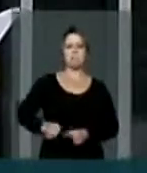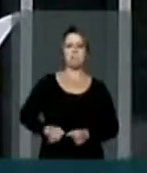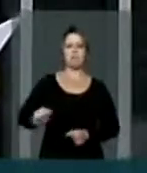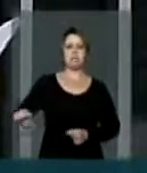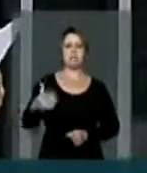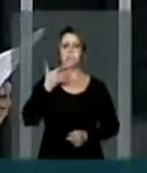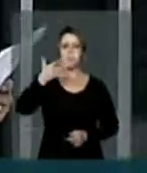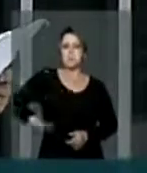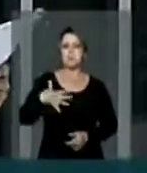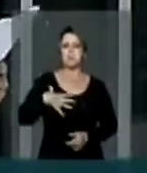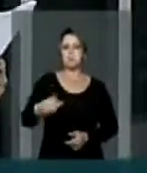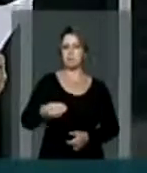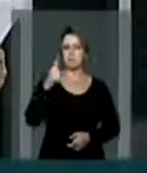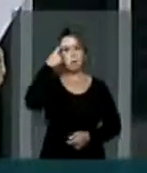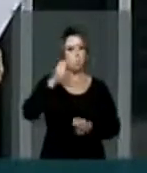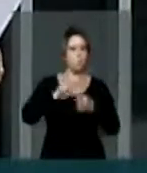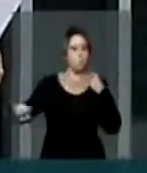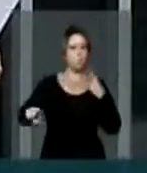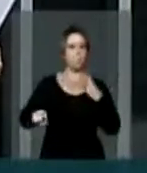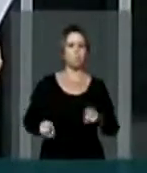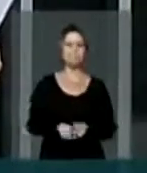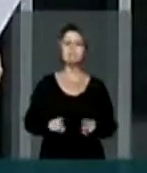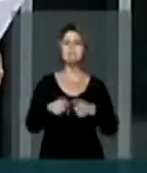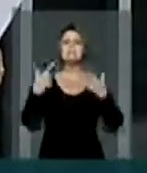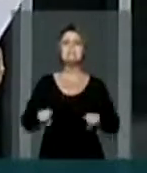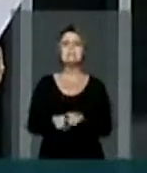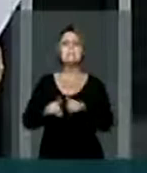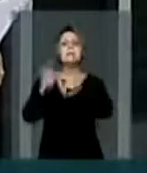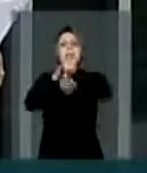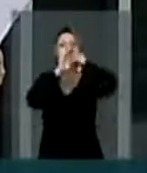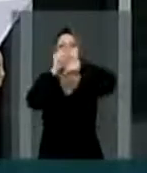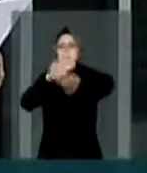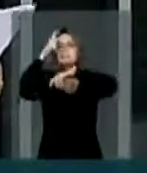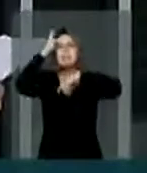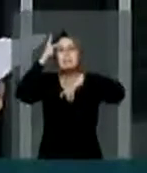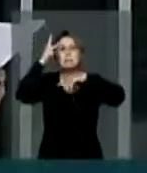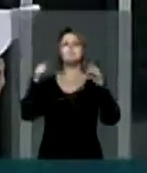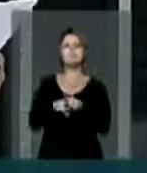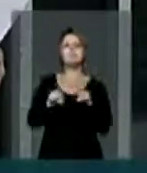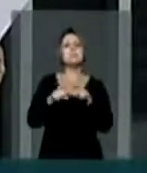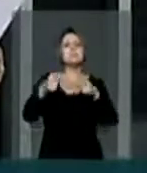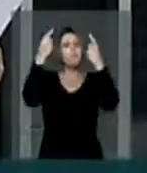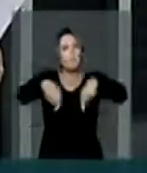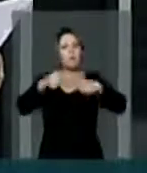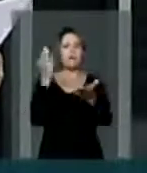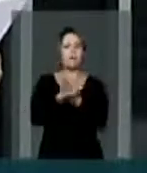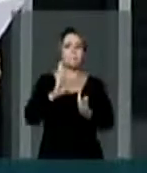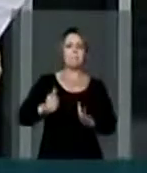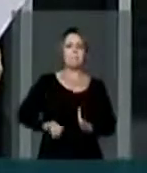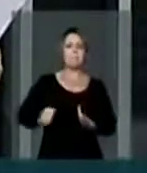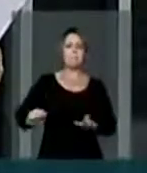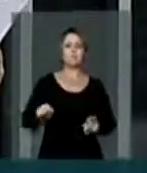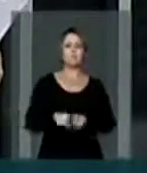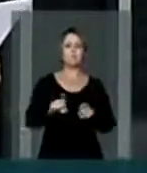não quiser ter o filho. Também convoco a todos que são contra tal proposta a se manifestarem, seja pelo meio das redes